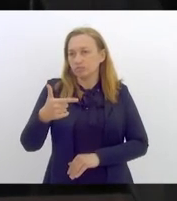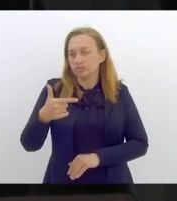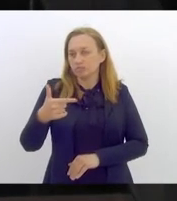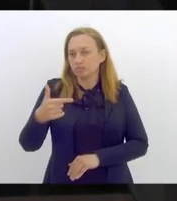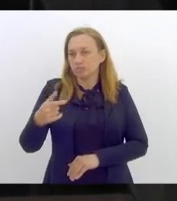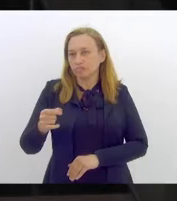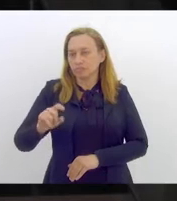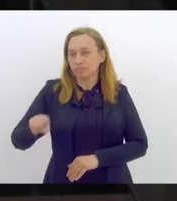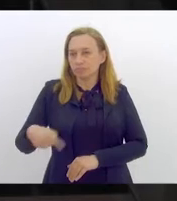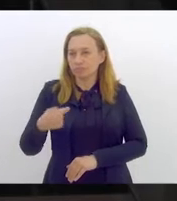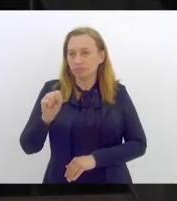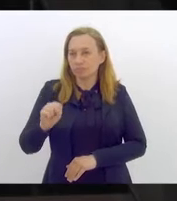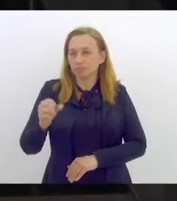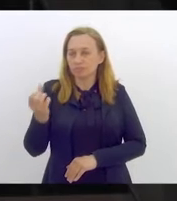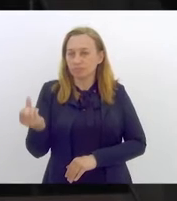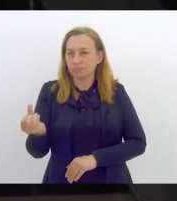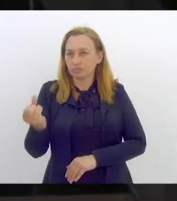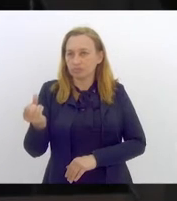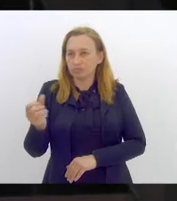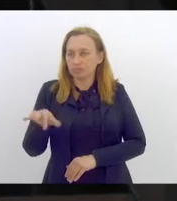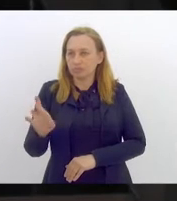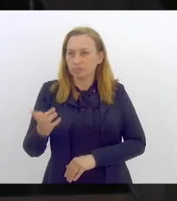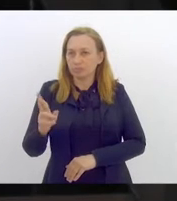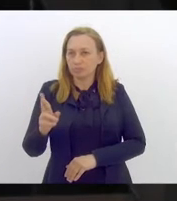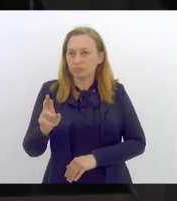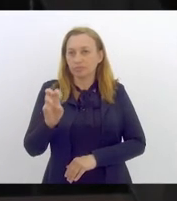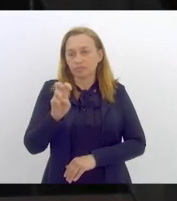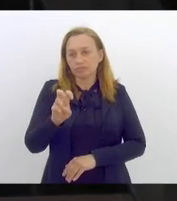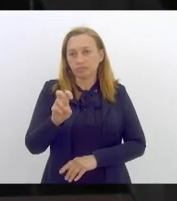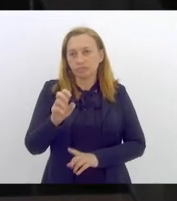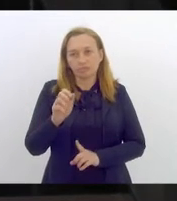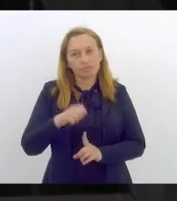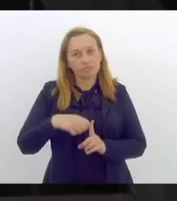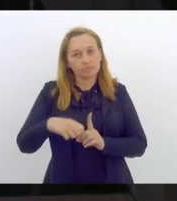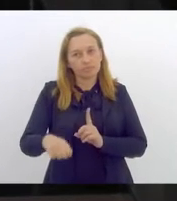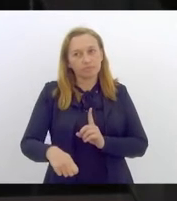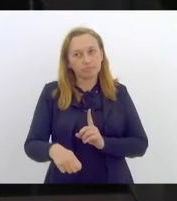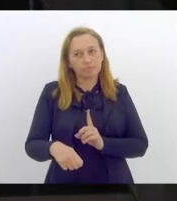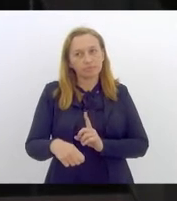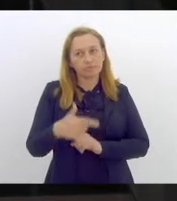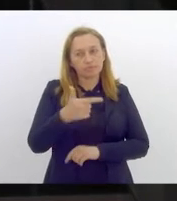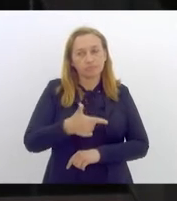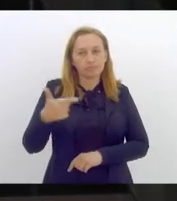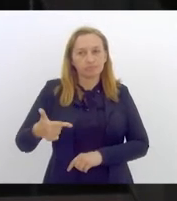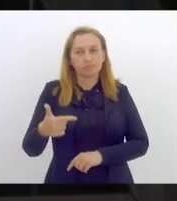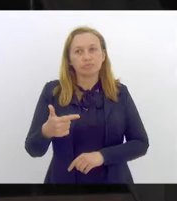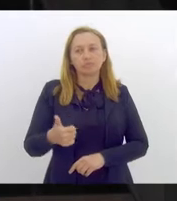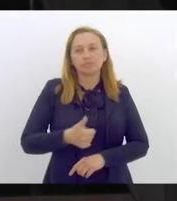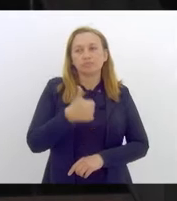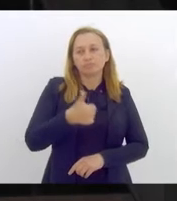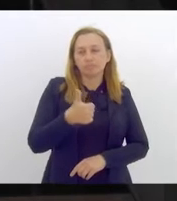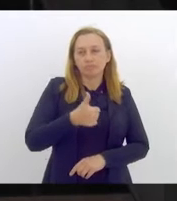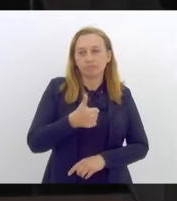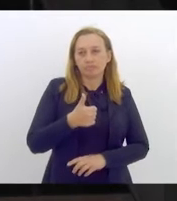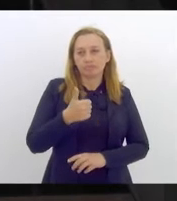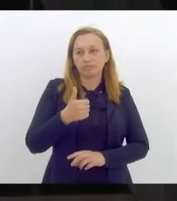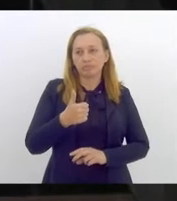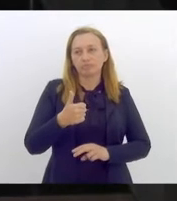bilhões para 5 meses de 22, de 1º de julho a 31 de